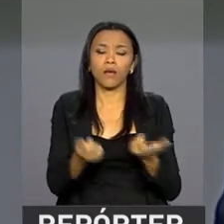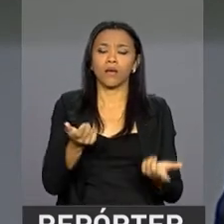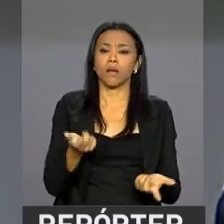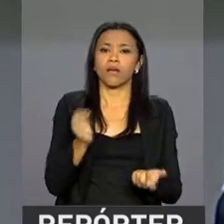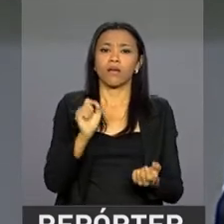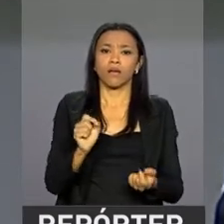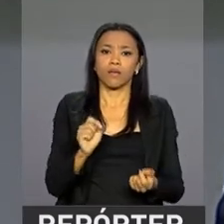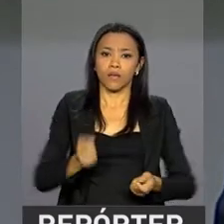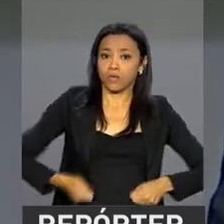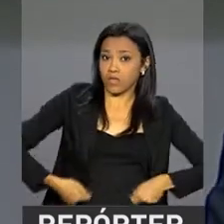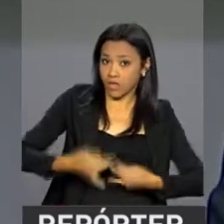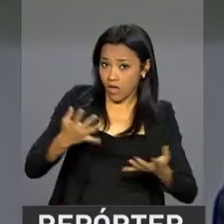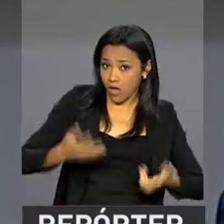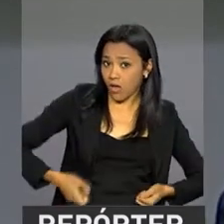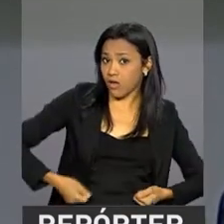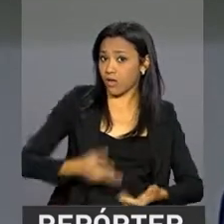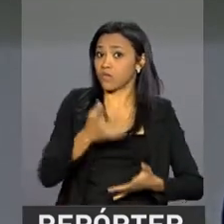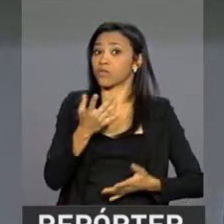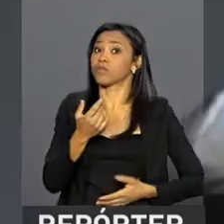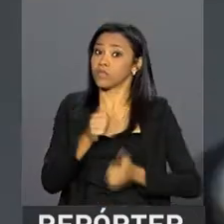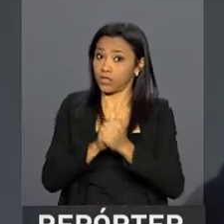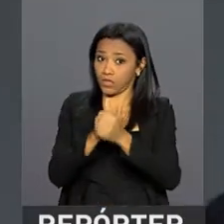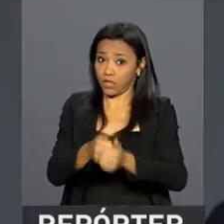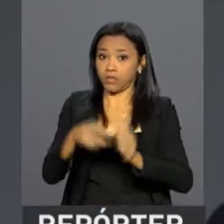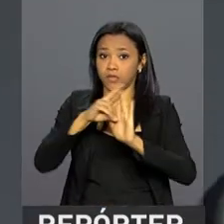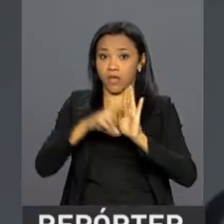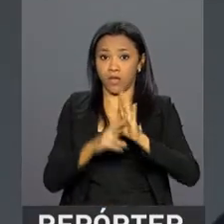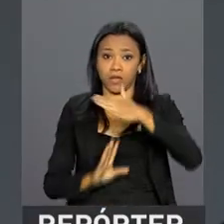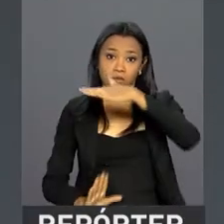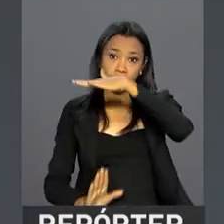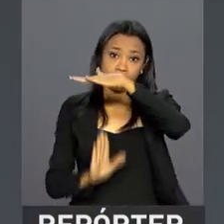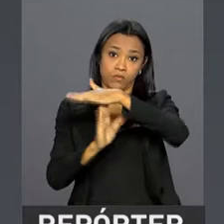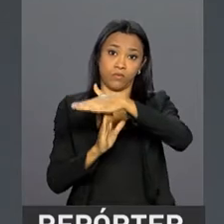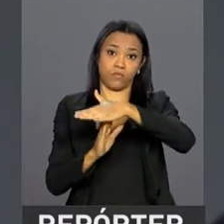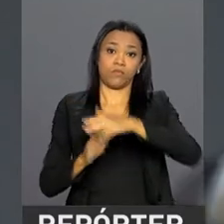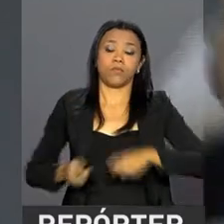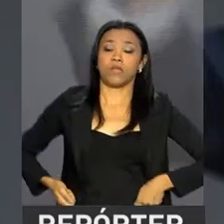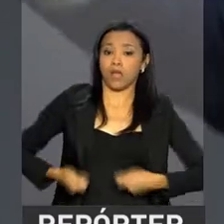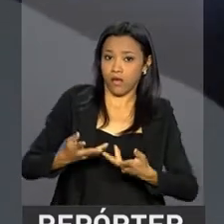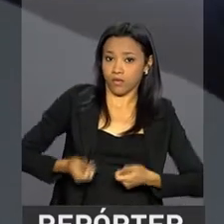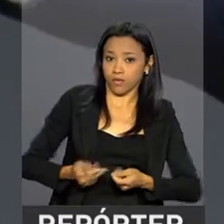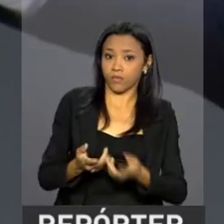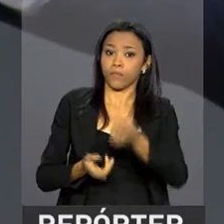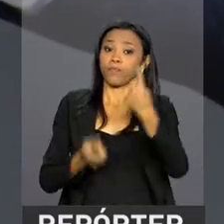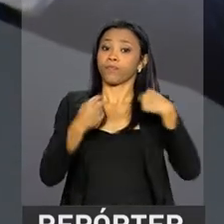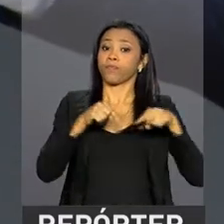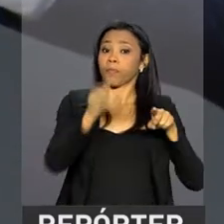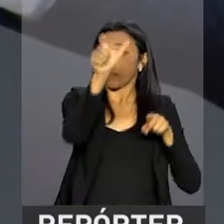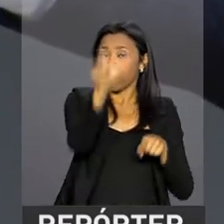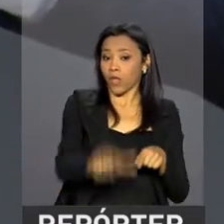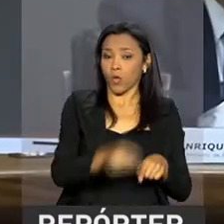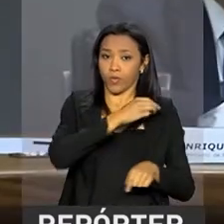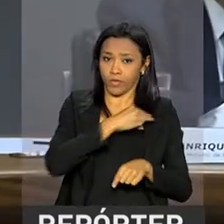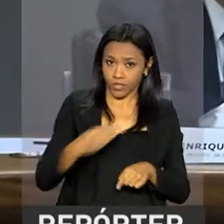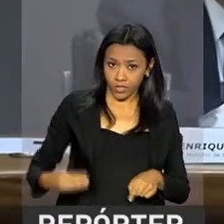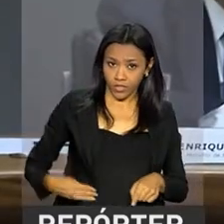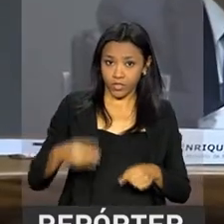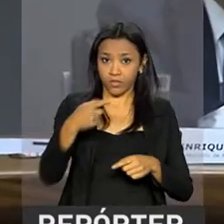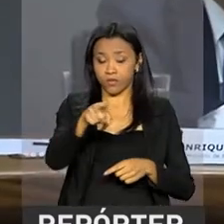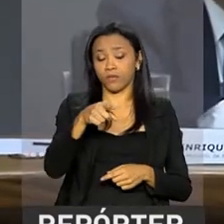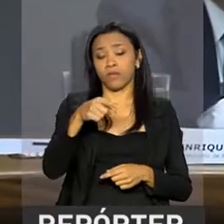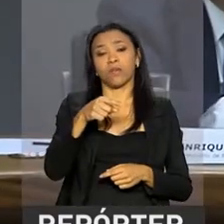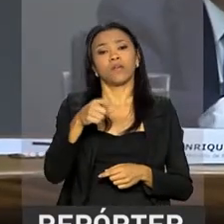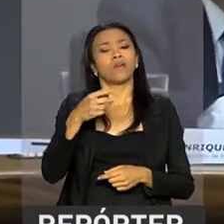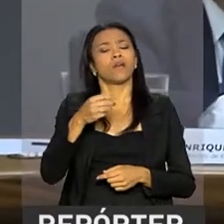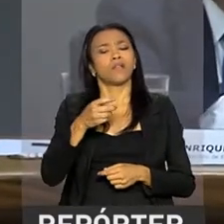teto do gasto que foi estabelecido. O ministro da Fazenda voltou a defender que a redução de despesas